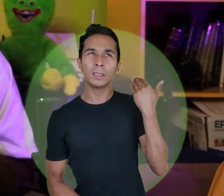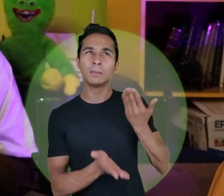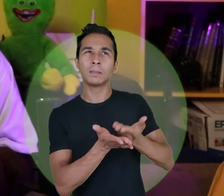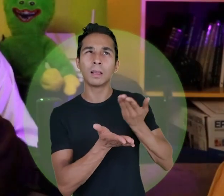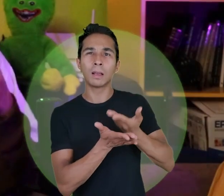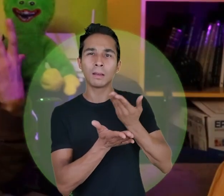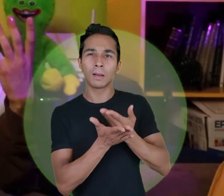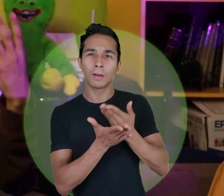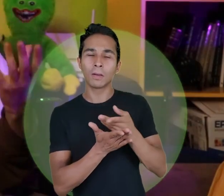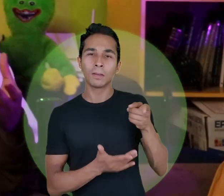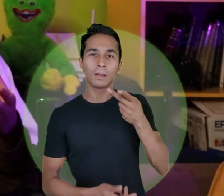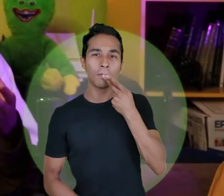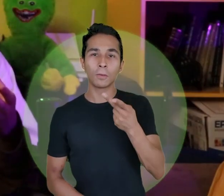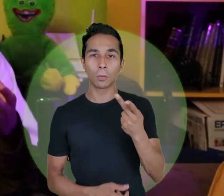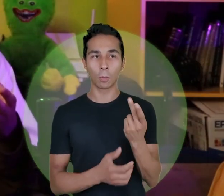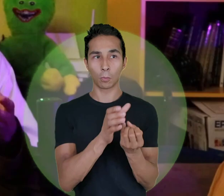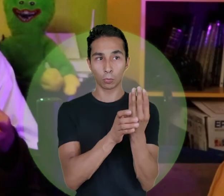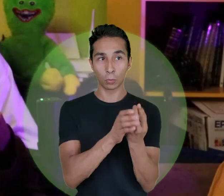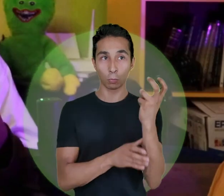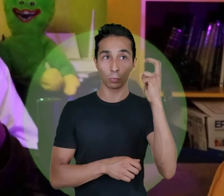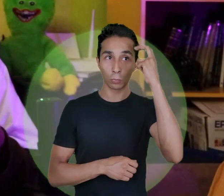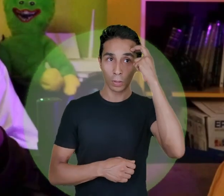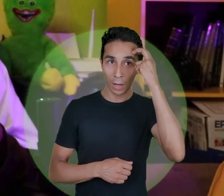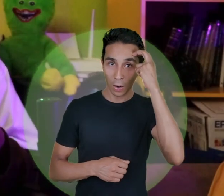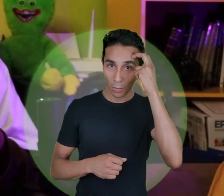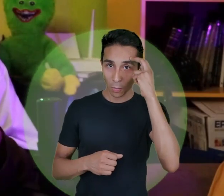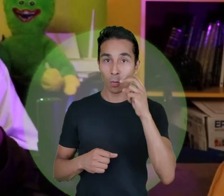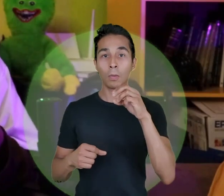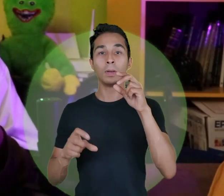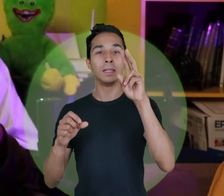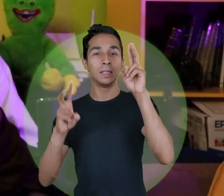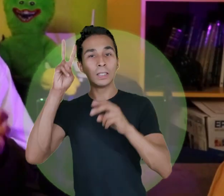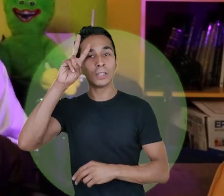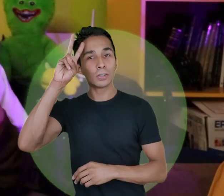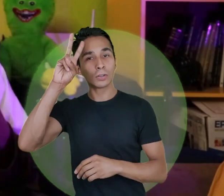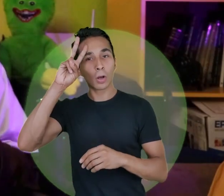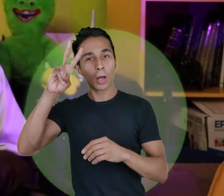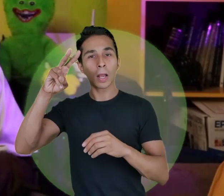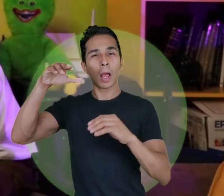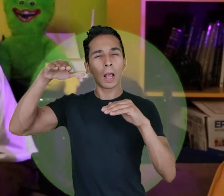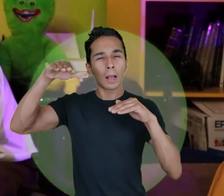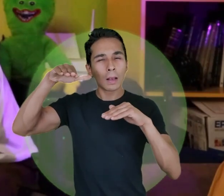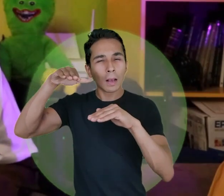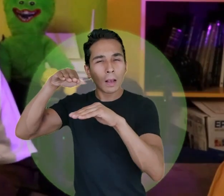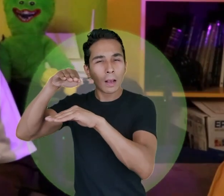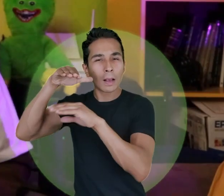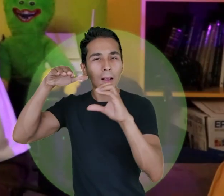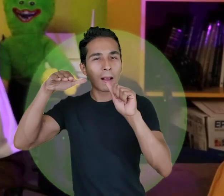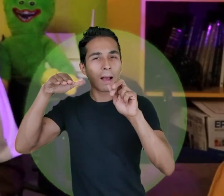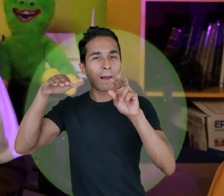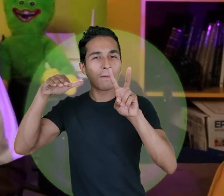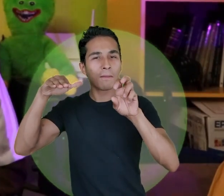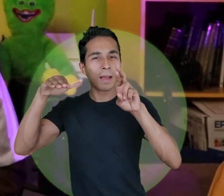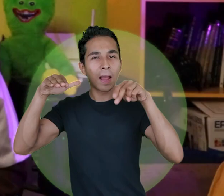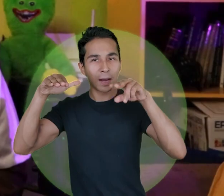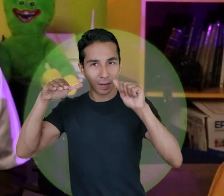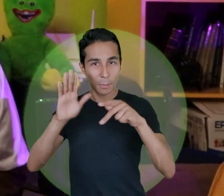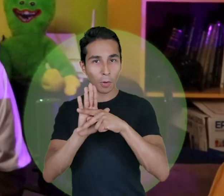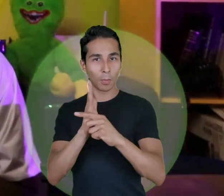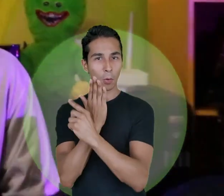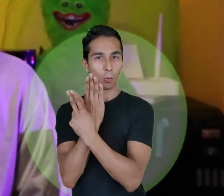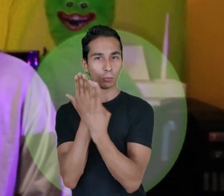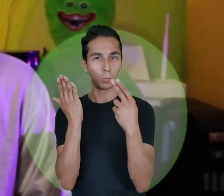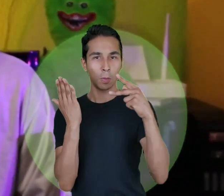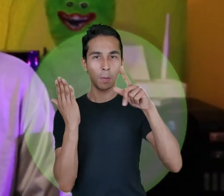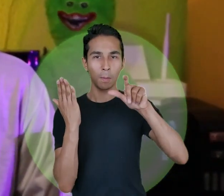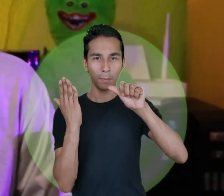que comparou, né, a produção cultural com o mito da caverna de Platão. Não sei se está todo mundo fresco aí na memória, né, sobre o mito